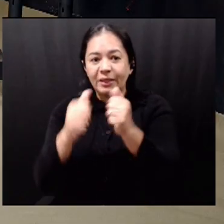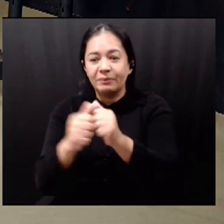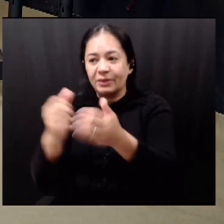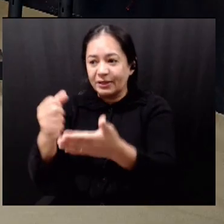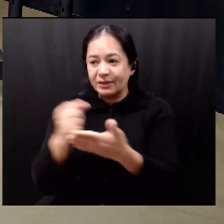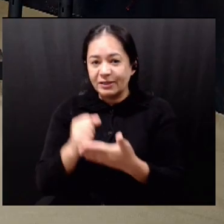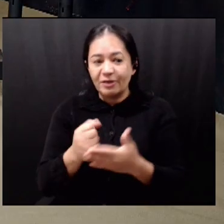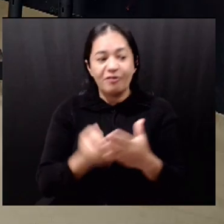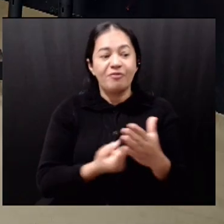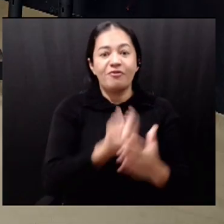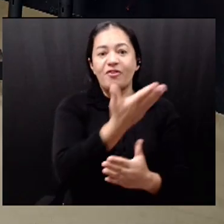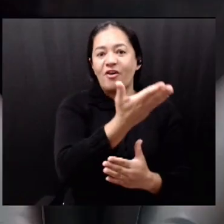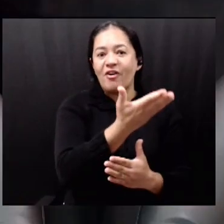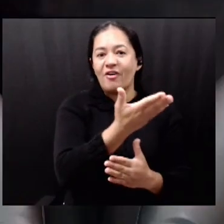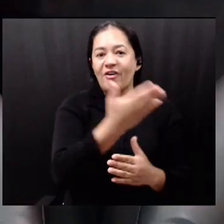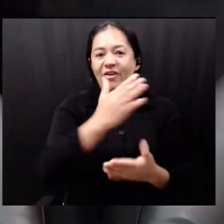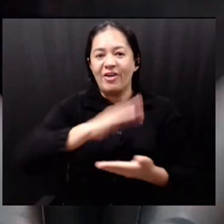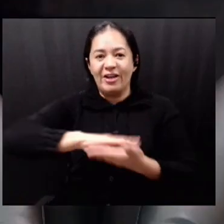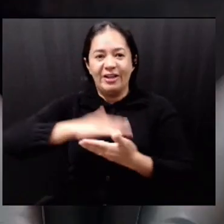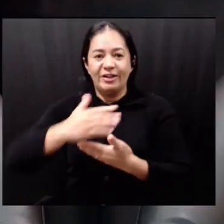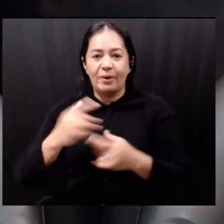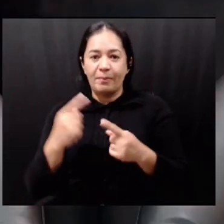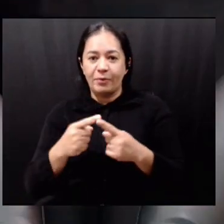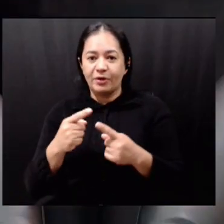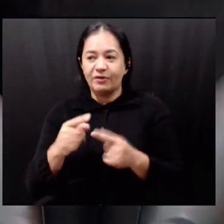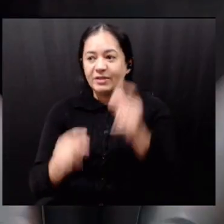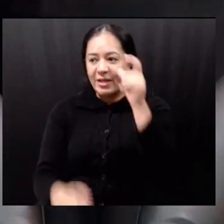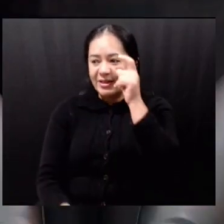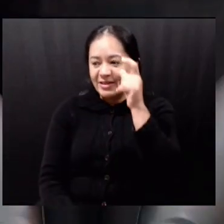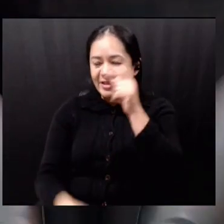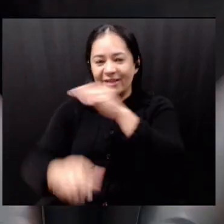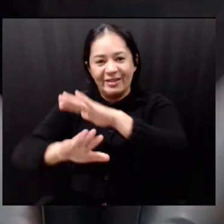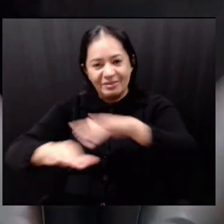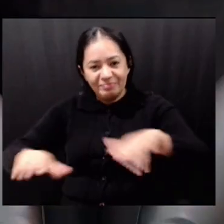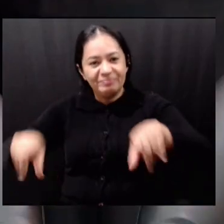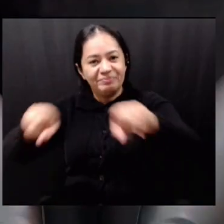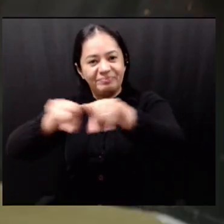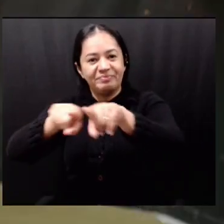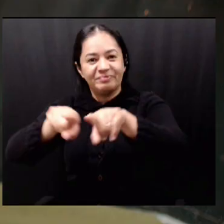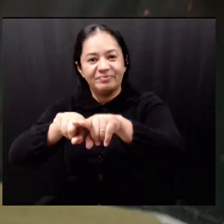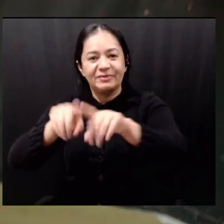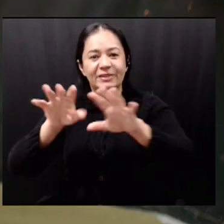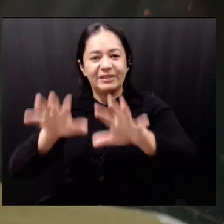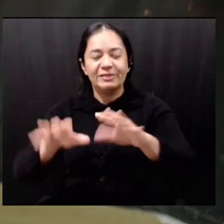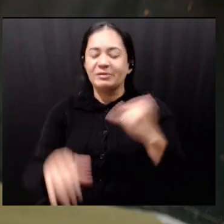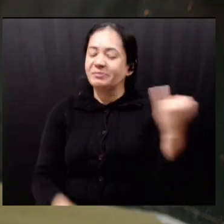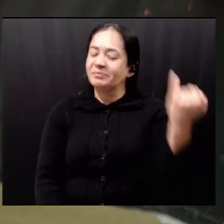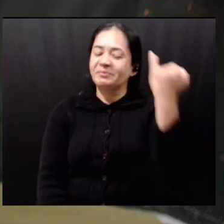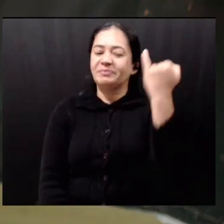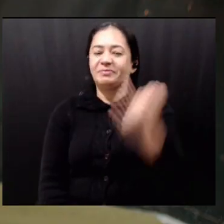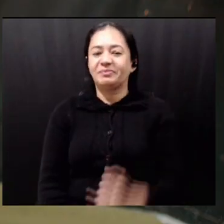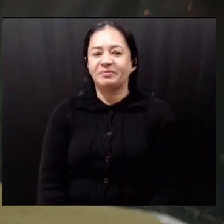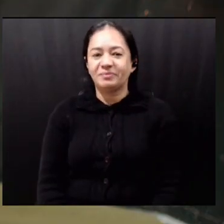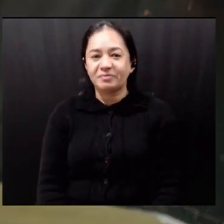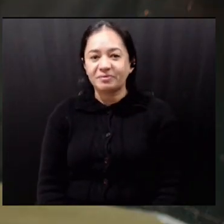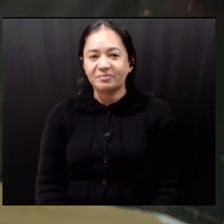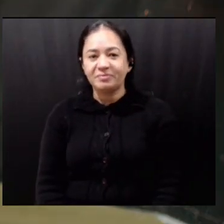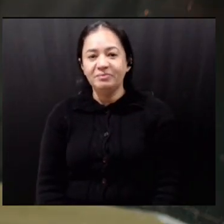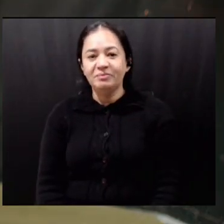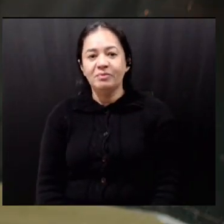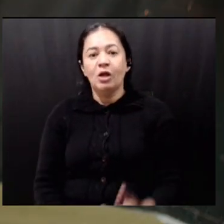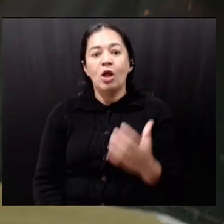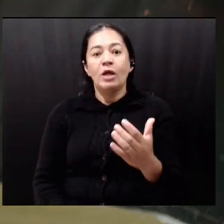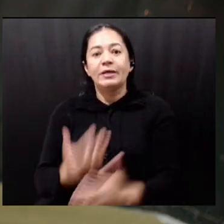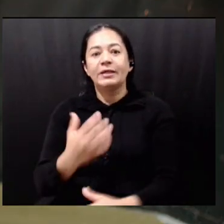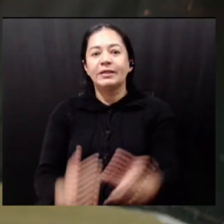exatamente. Legal. Porque muito você bom. gera interesse para a criança também. Uhum. Então isso é essencial mesmo. Gerar interesse para a criança.